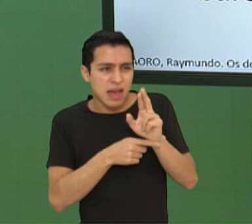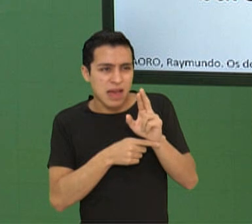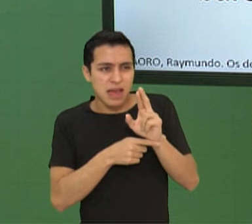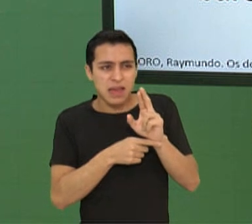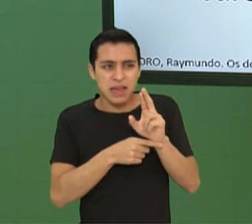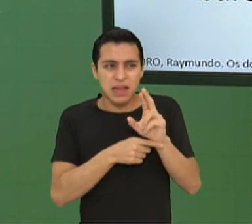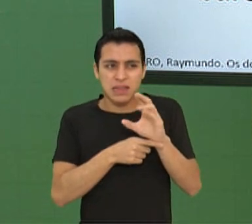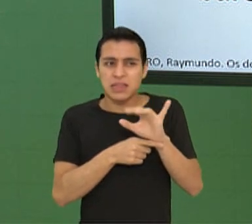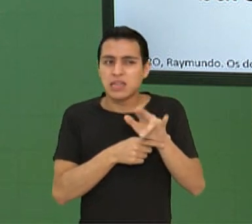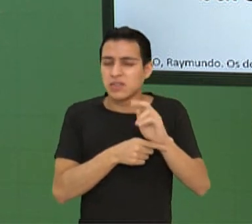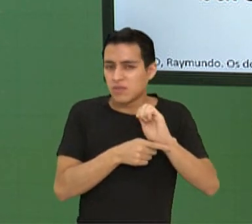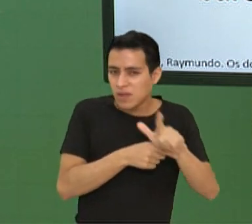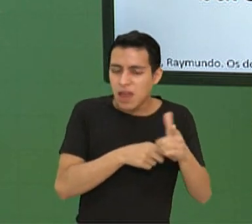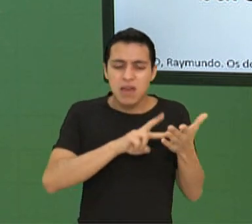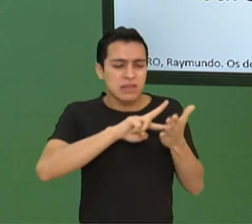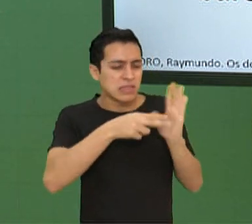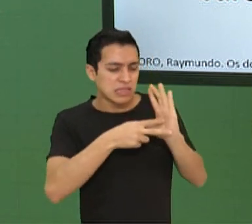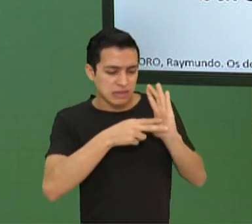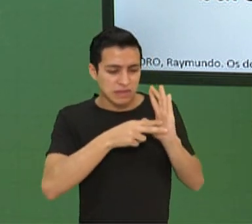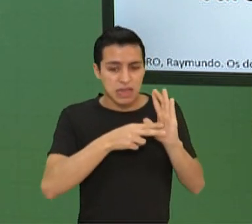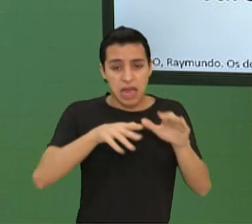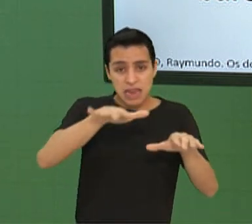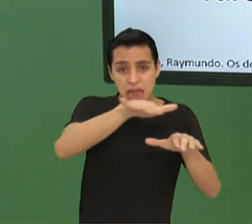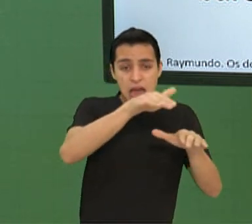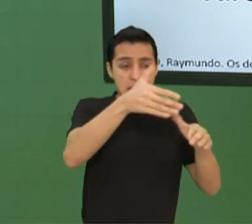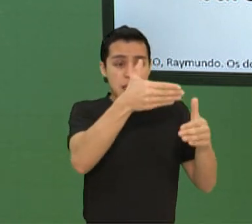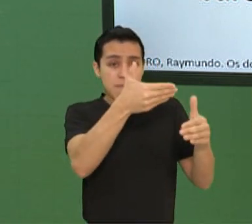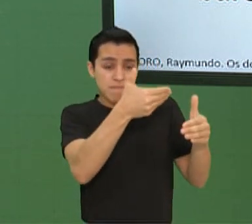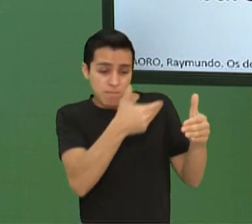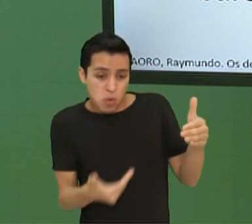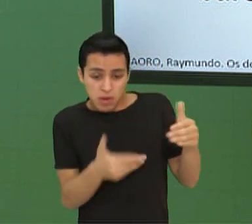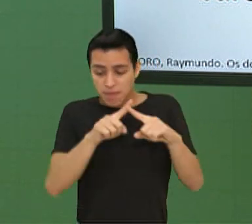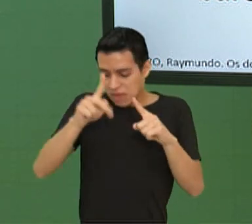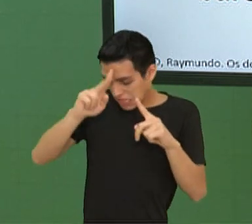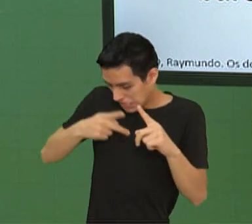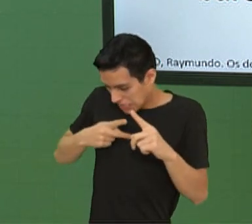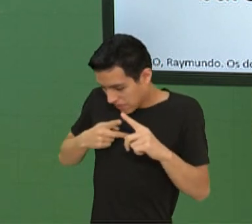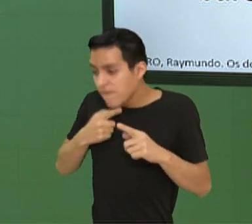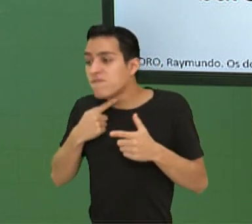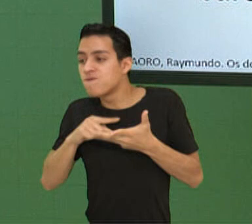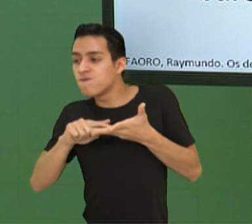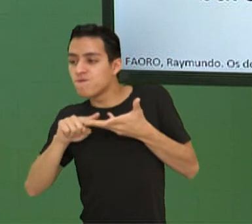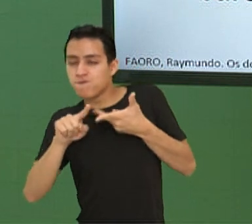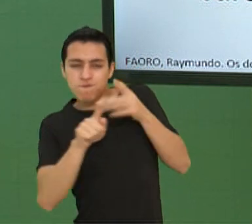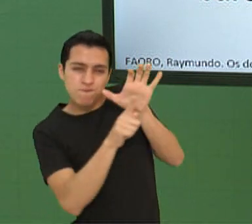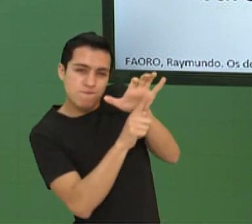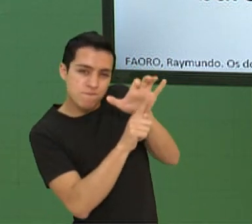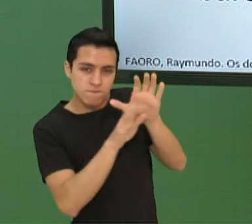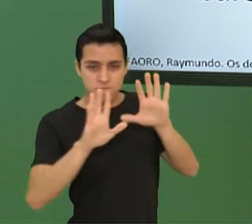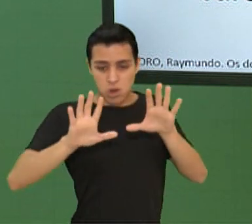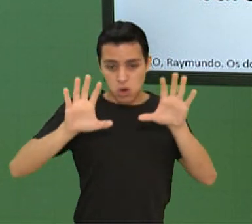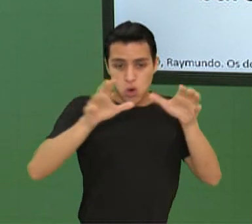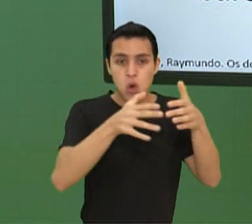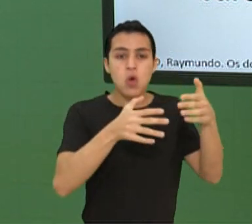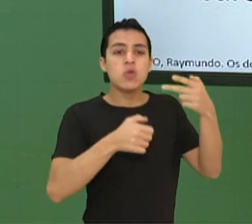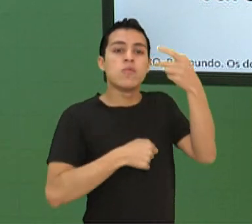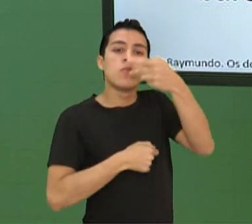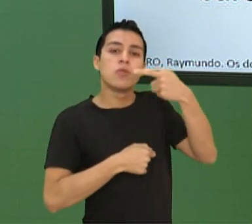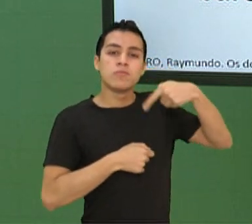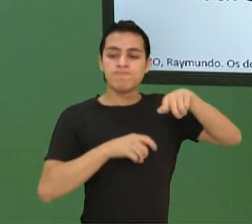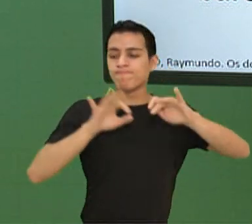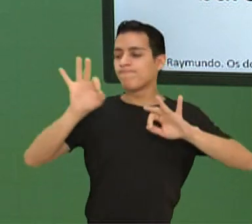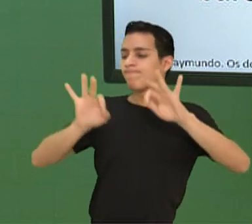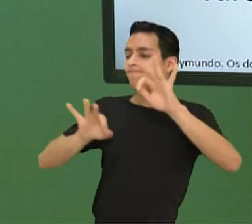no público com nossos interesses privados. Fez sentido? Então, assim, a classe política faz o Estado a